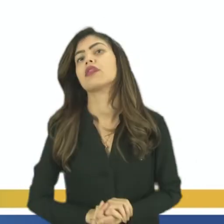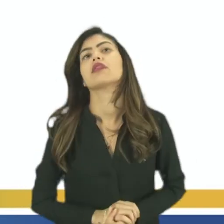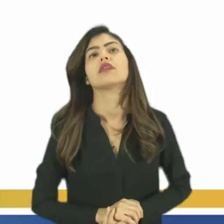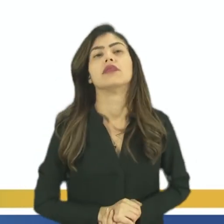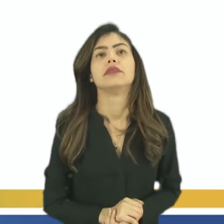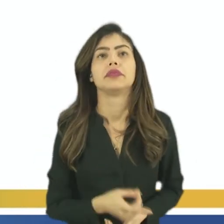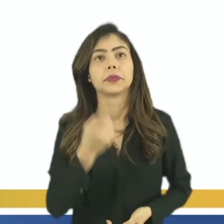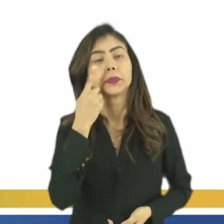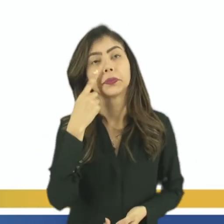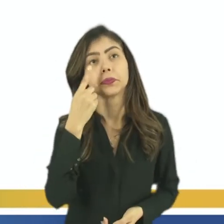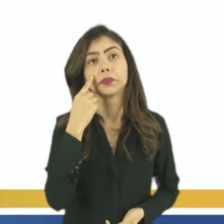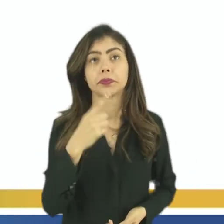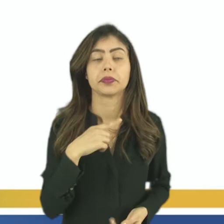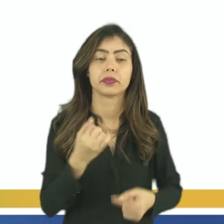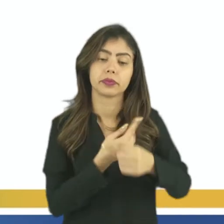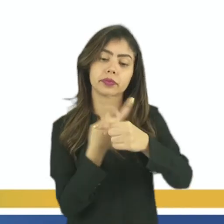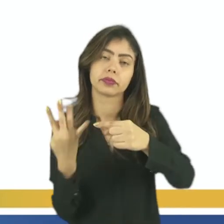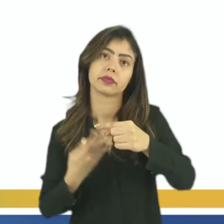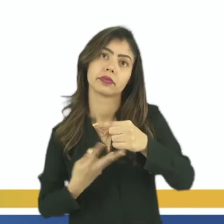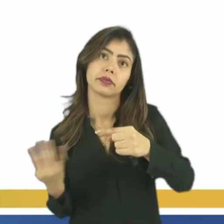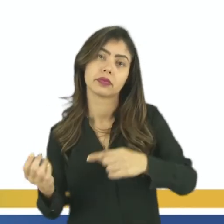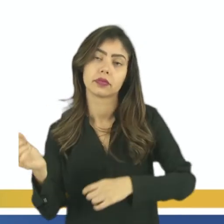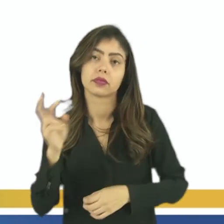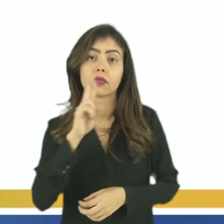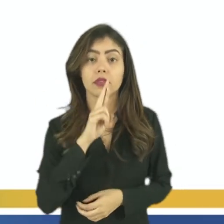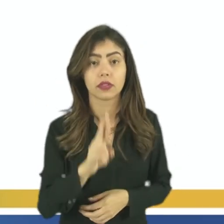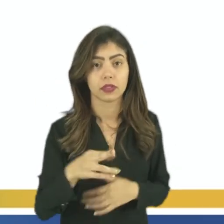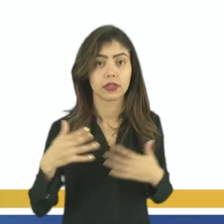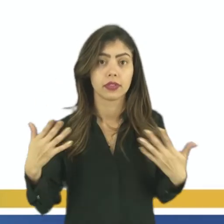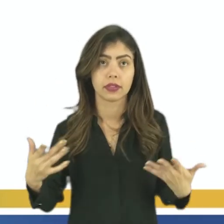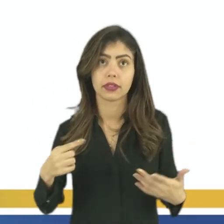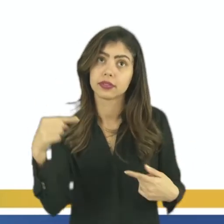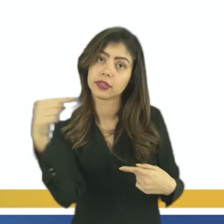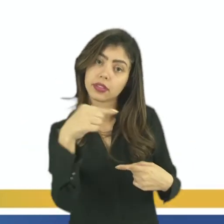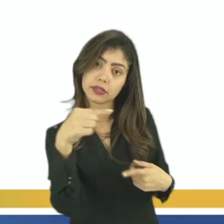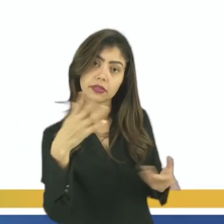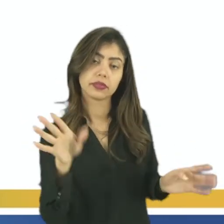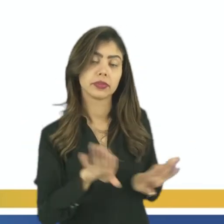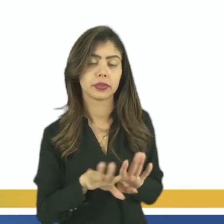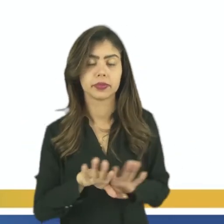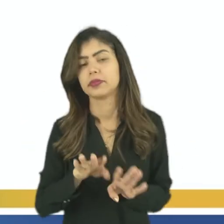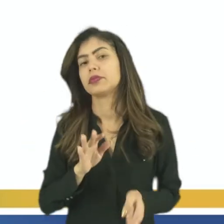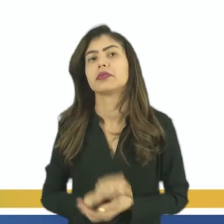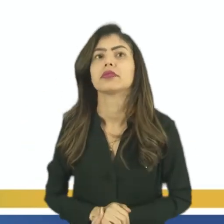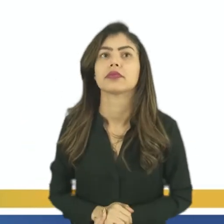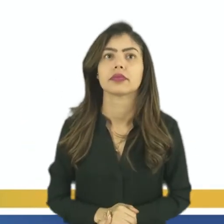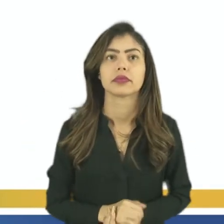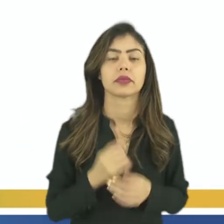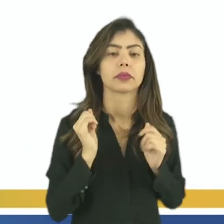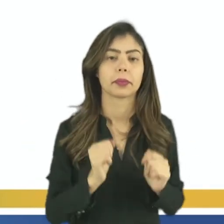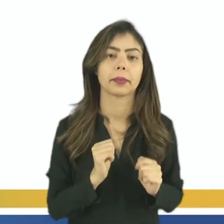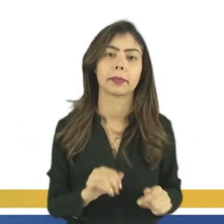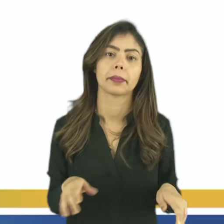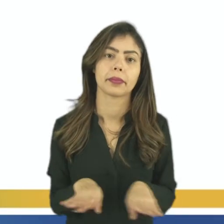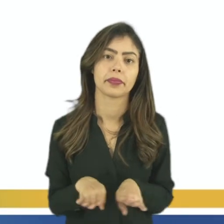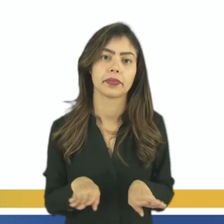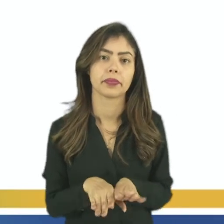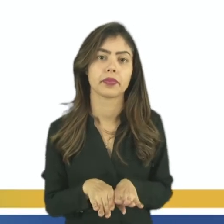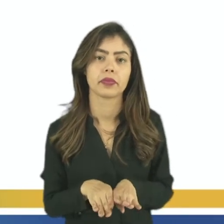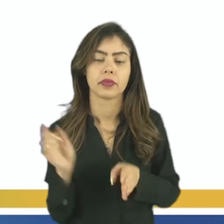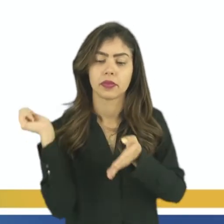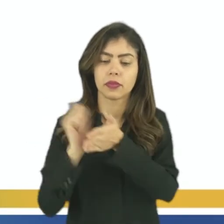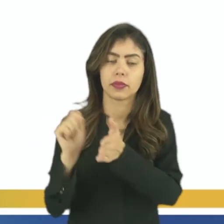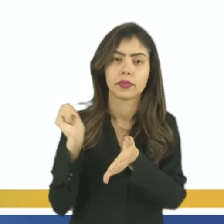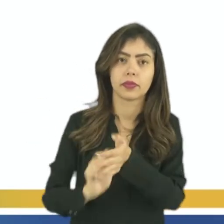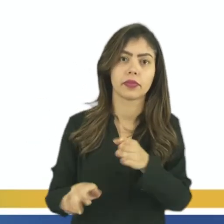54 é para quem nós temos frações ó de valores o negativo tá vendo ó então elas também podem elas também podem